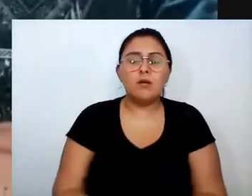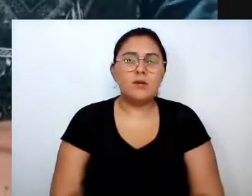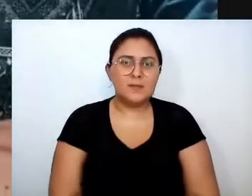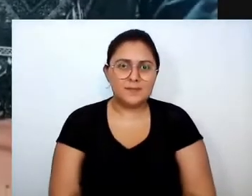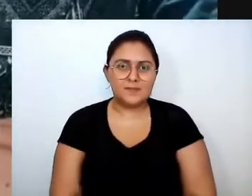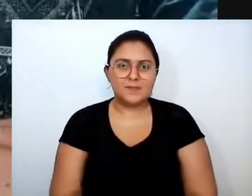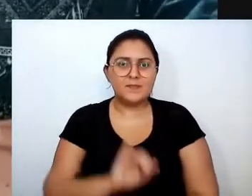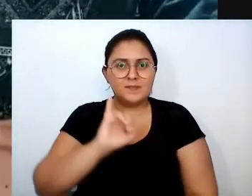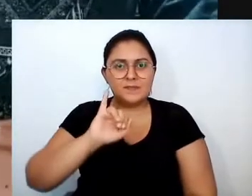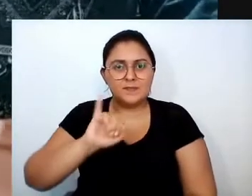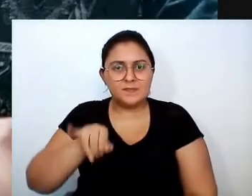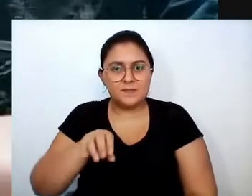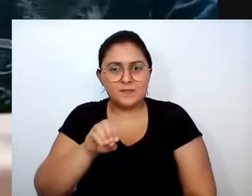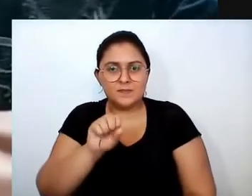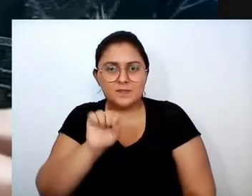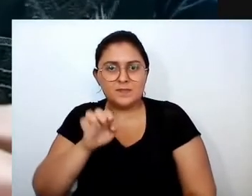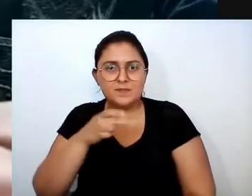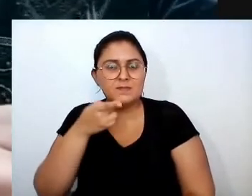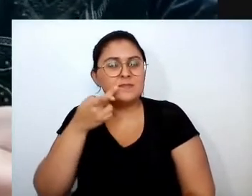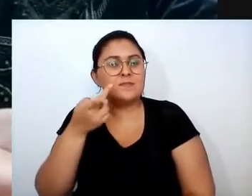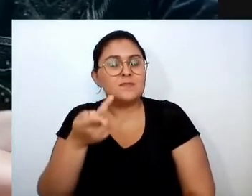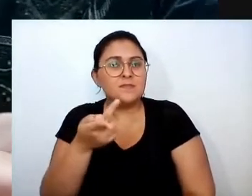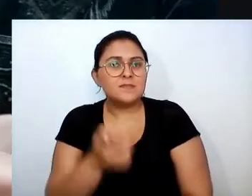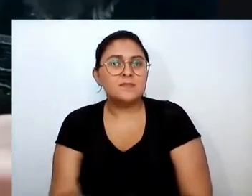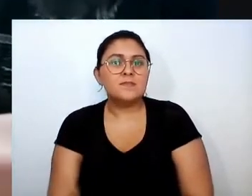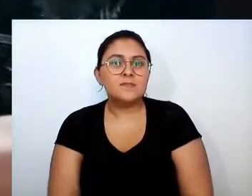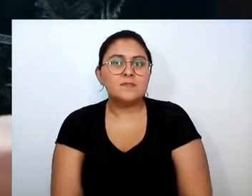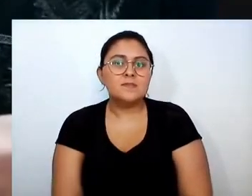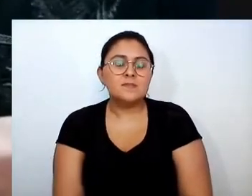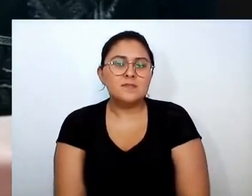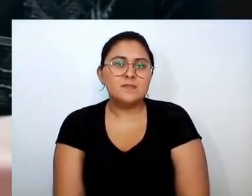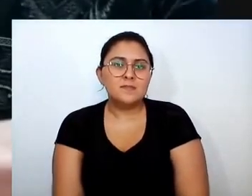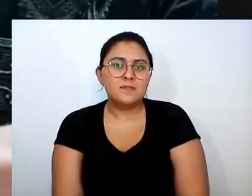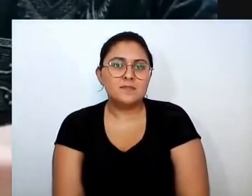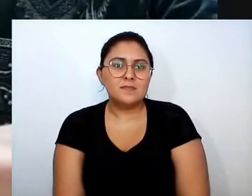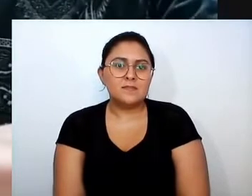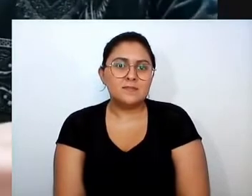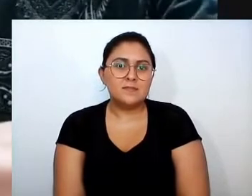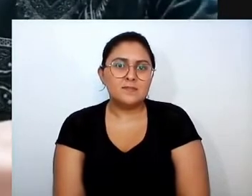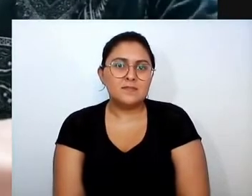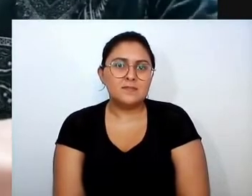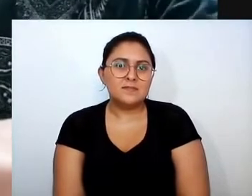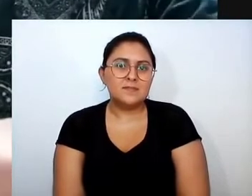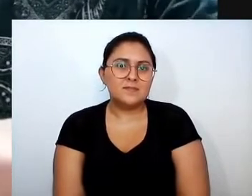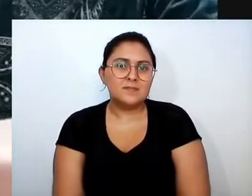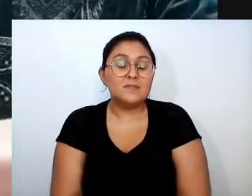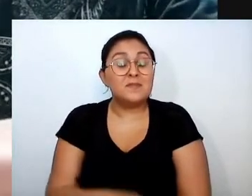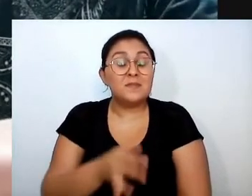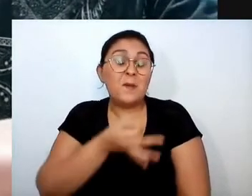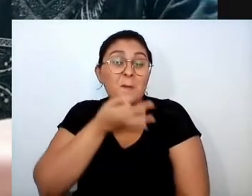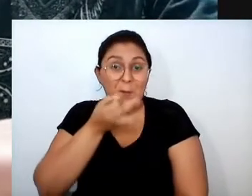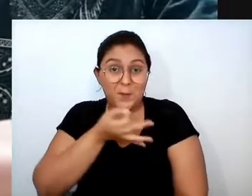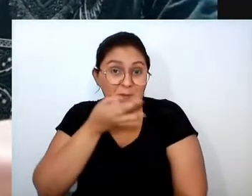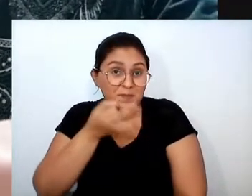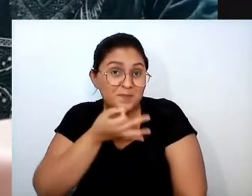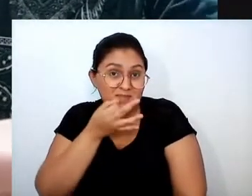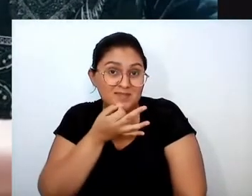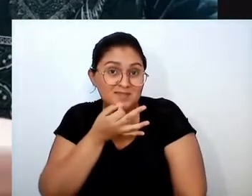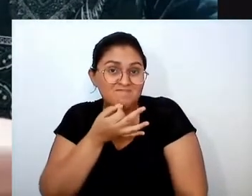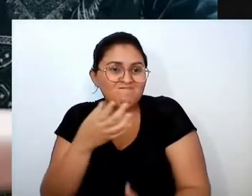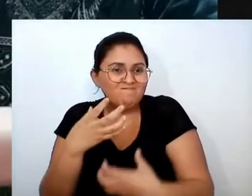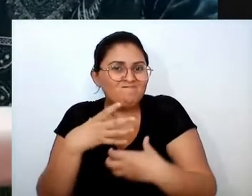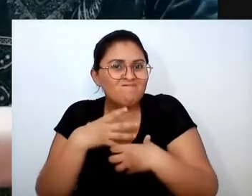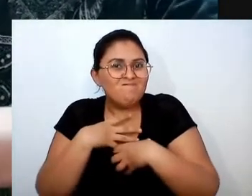É, eu acho que a gente teve uma recepção também calorosa, né? Acho que é uma novidade, né?